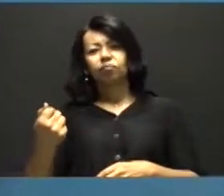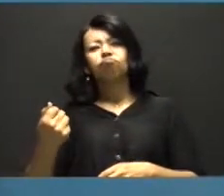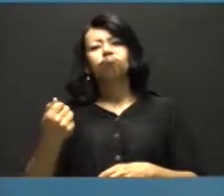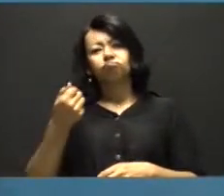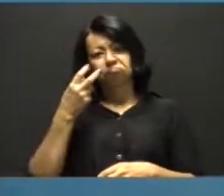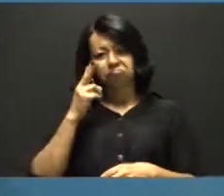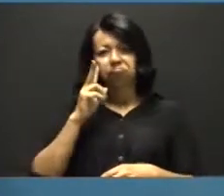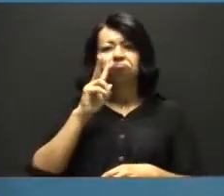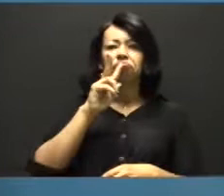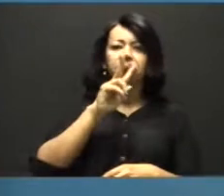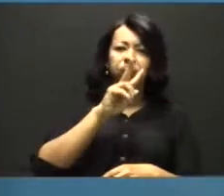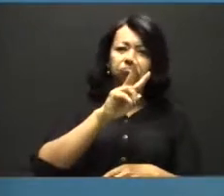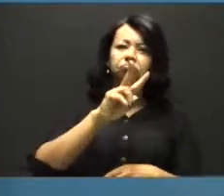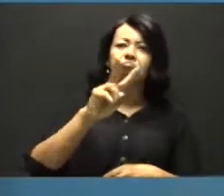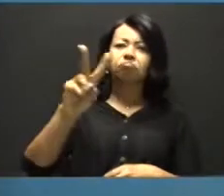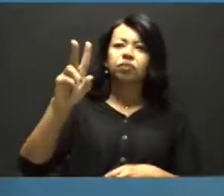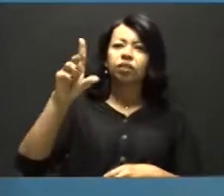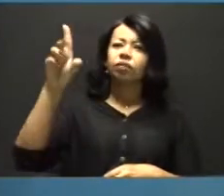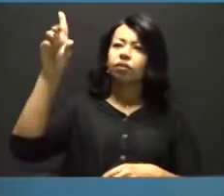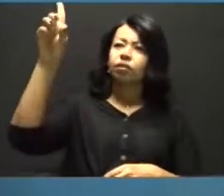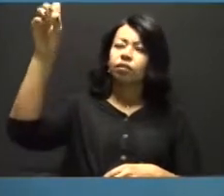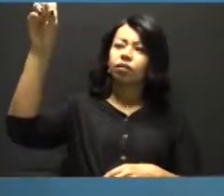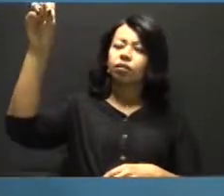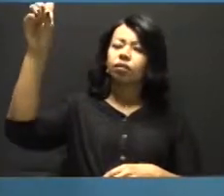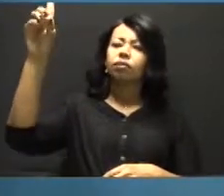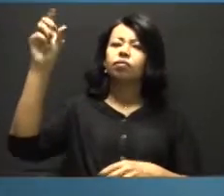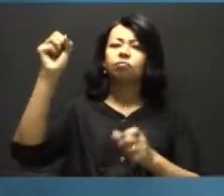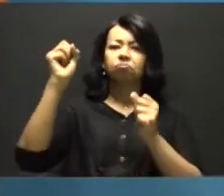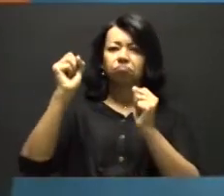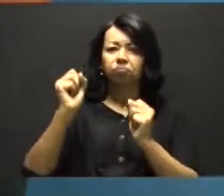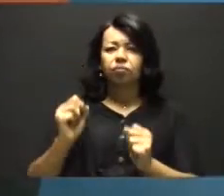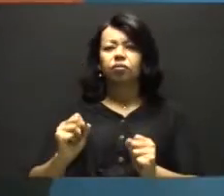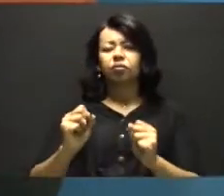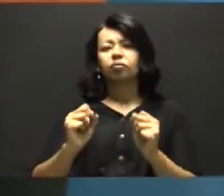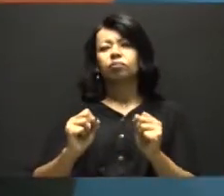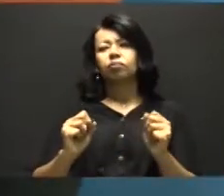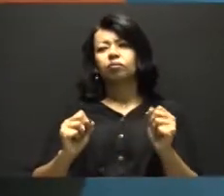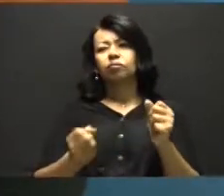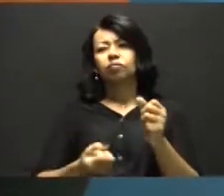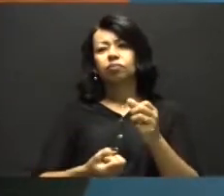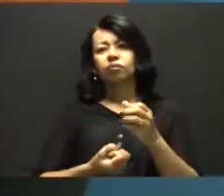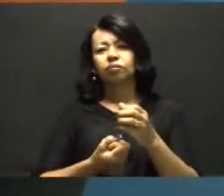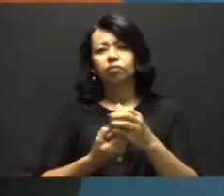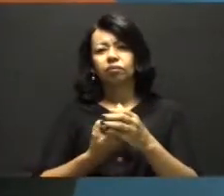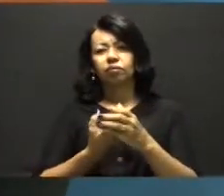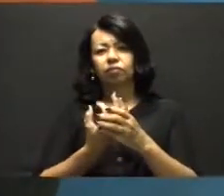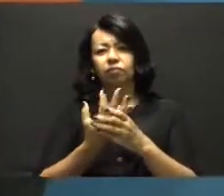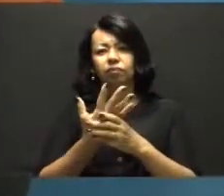ventão deus pode ser um ano